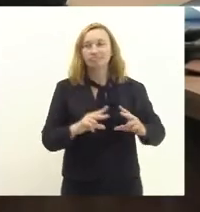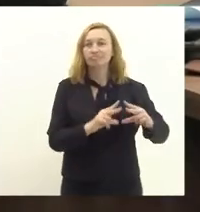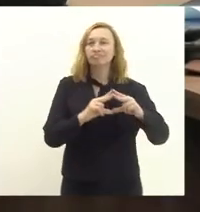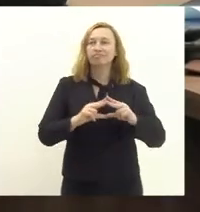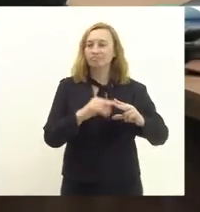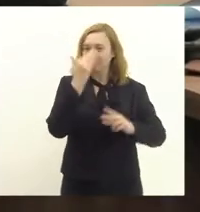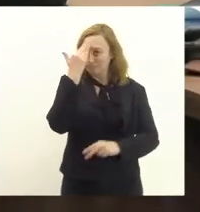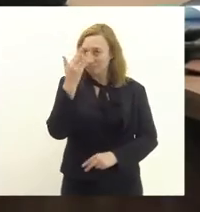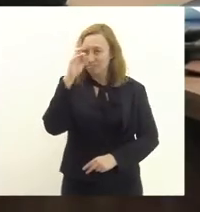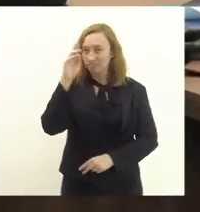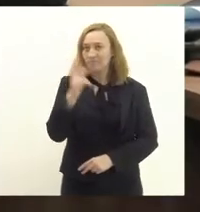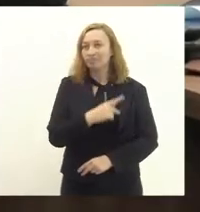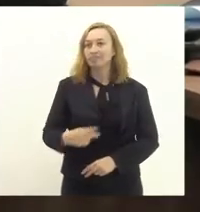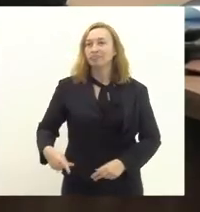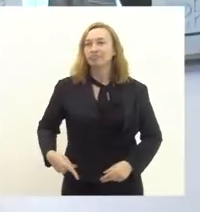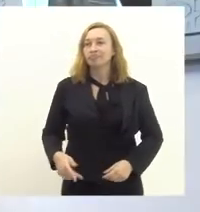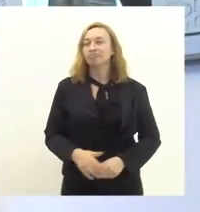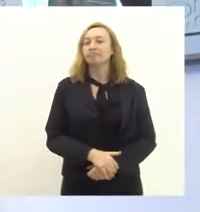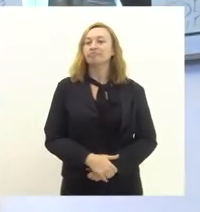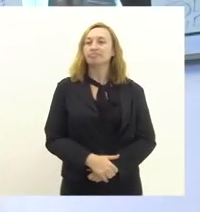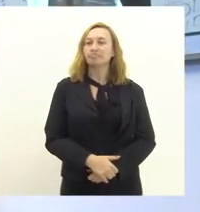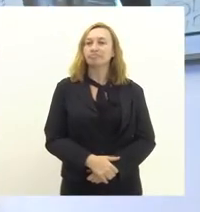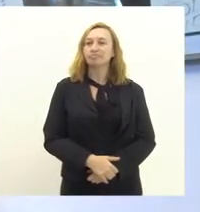Muito obrigado, presidente. É.